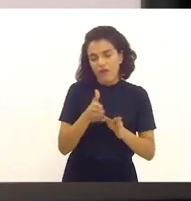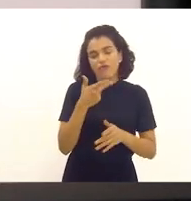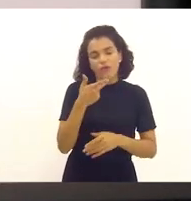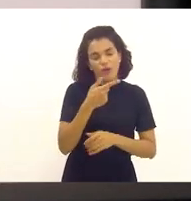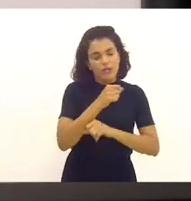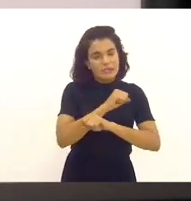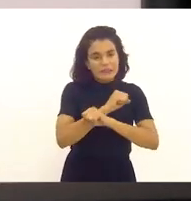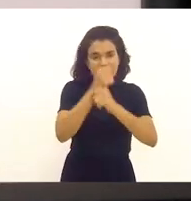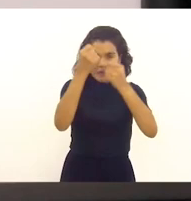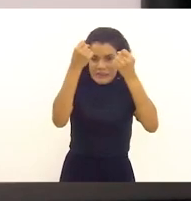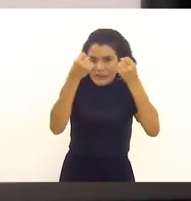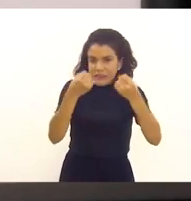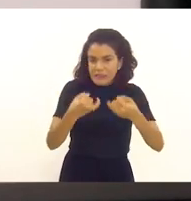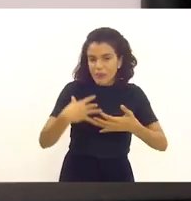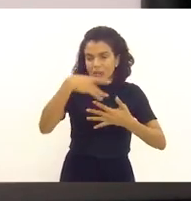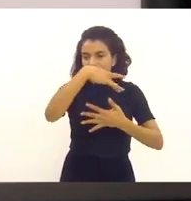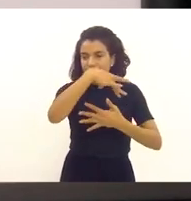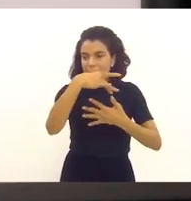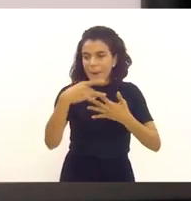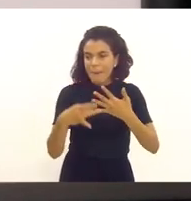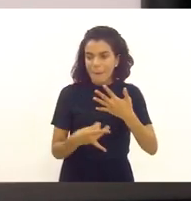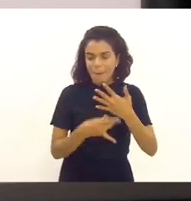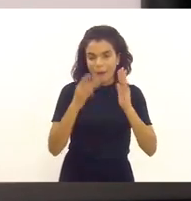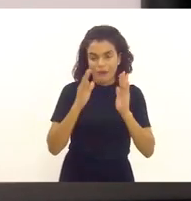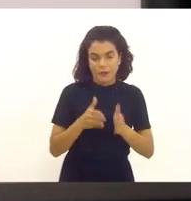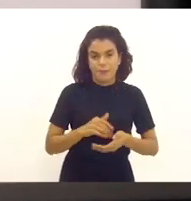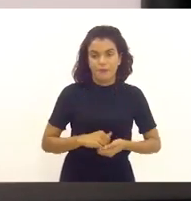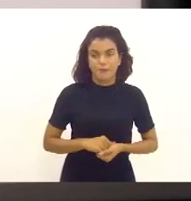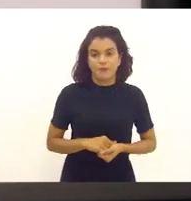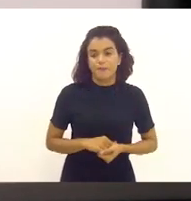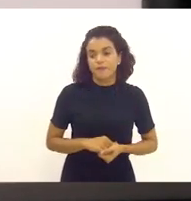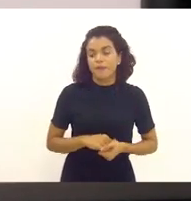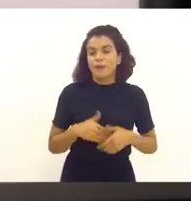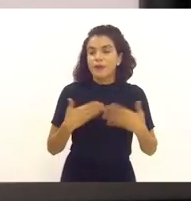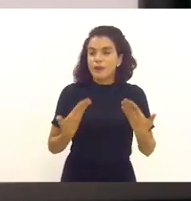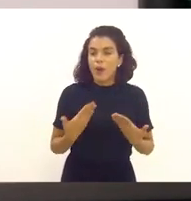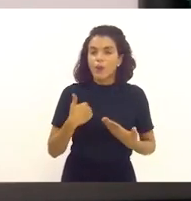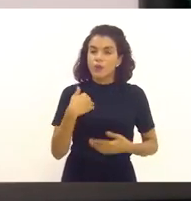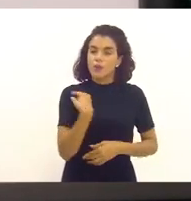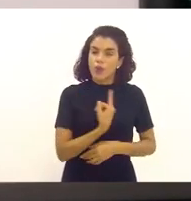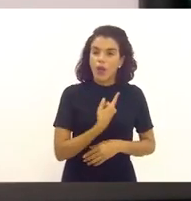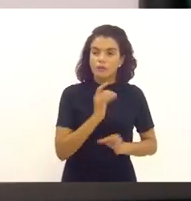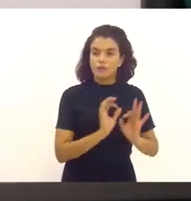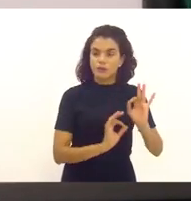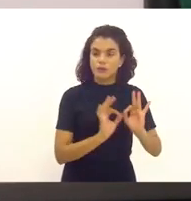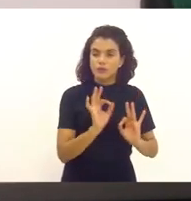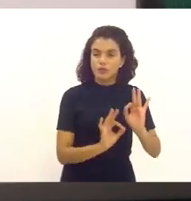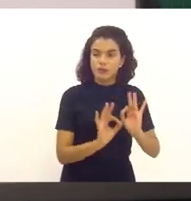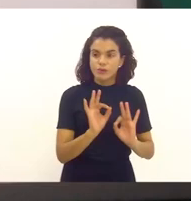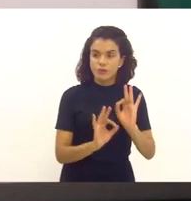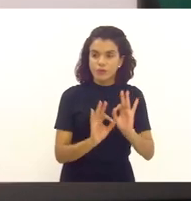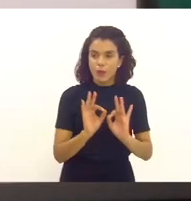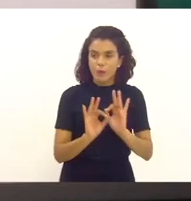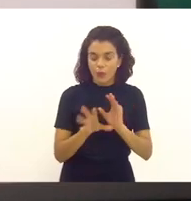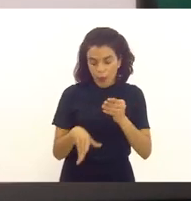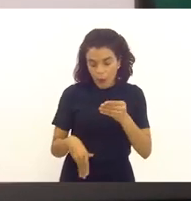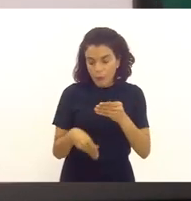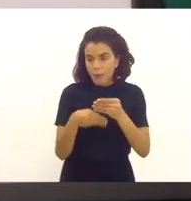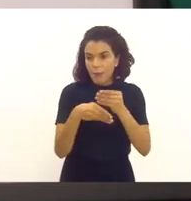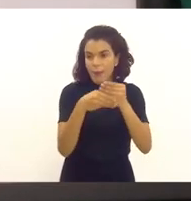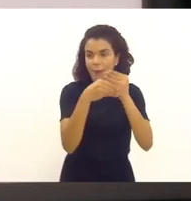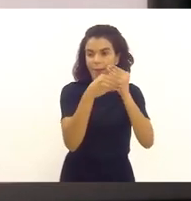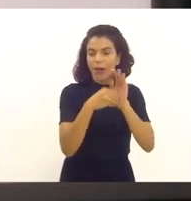amplamente discutido aqui então nós elaboramos um compilado de